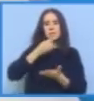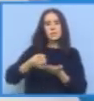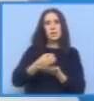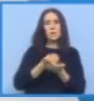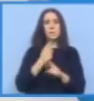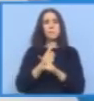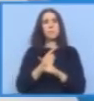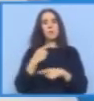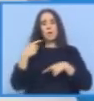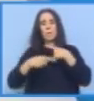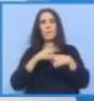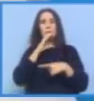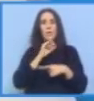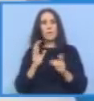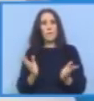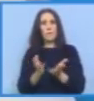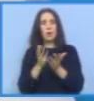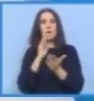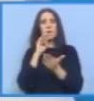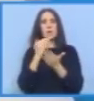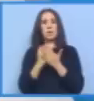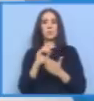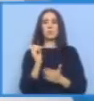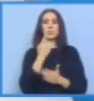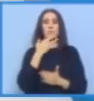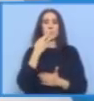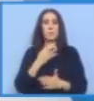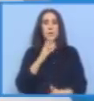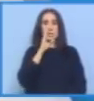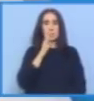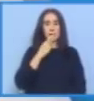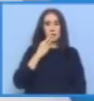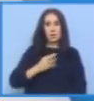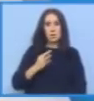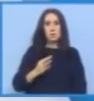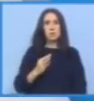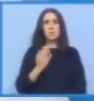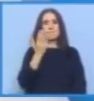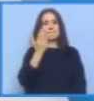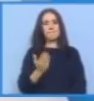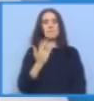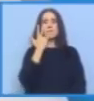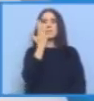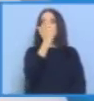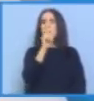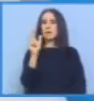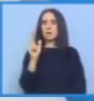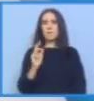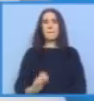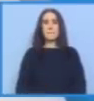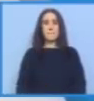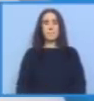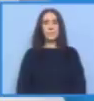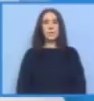Filho do Homem será elevado, para que todo aquele que acredita tenha nele a vida eterna.